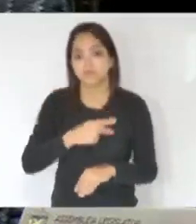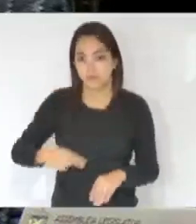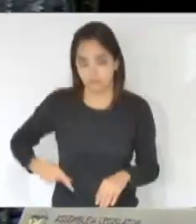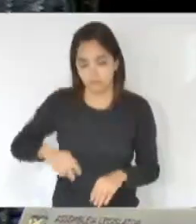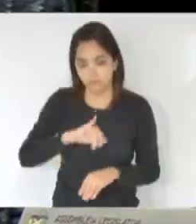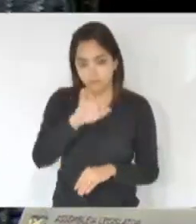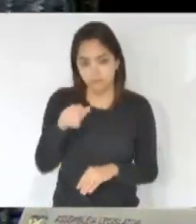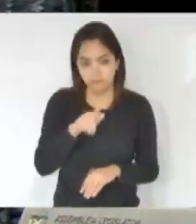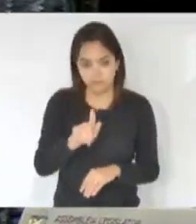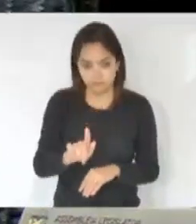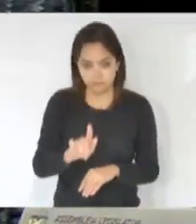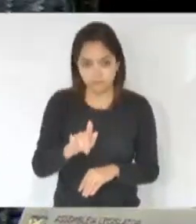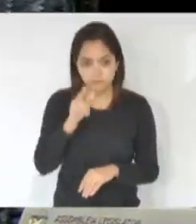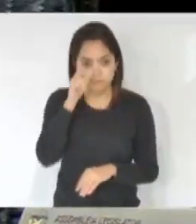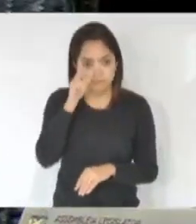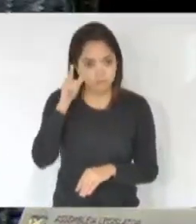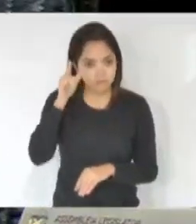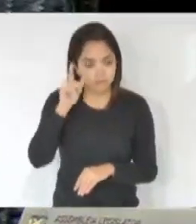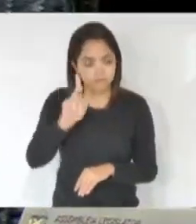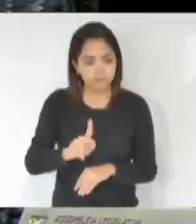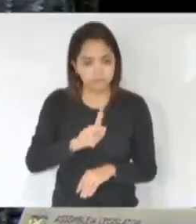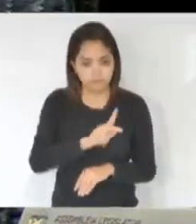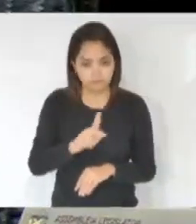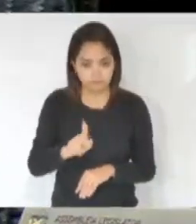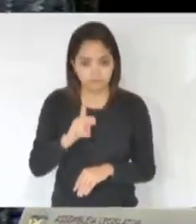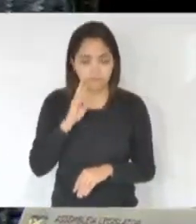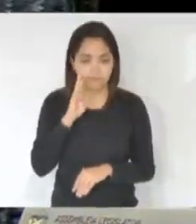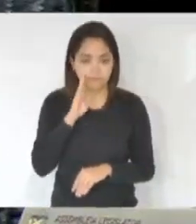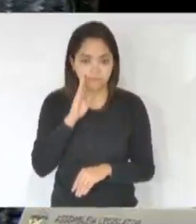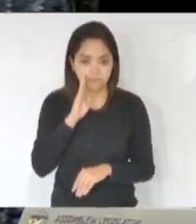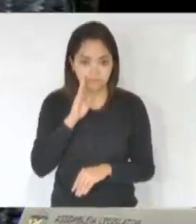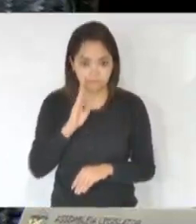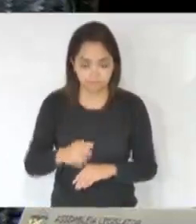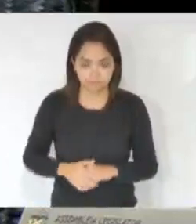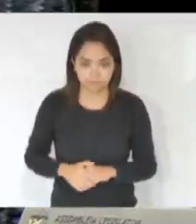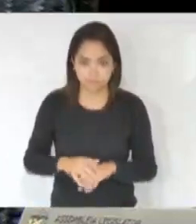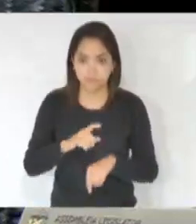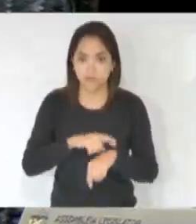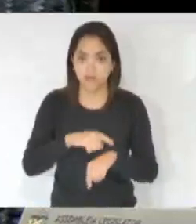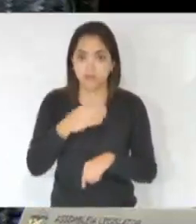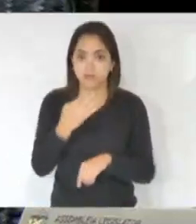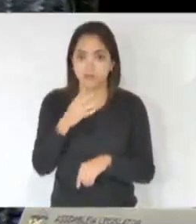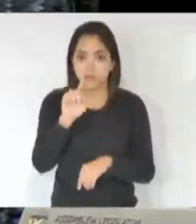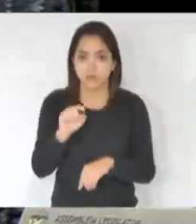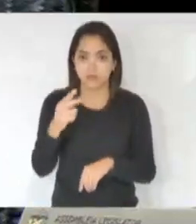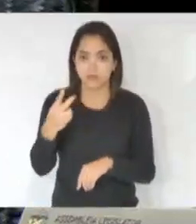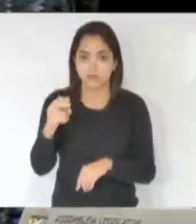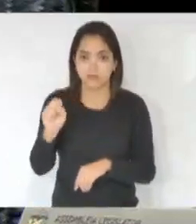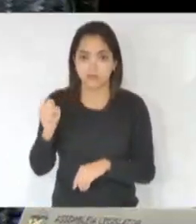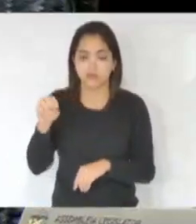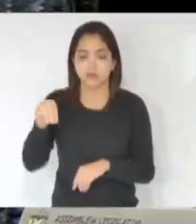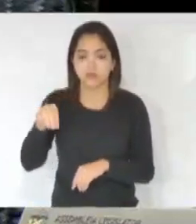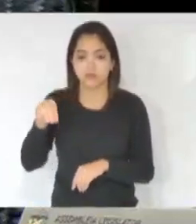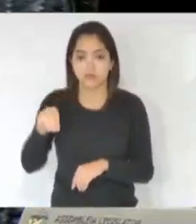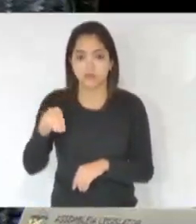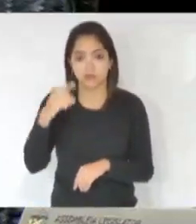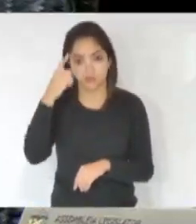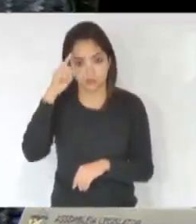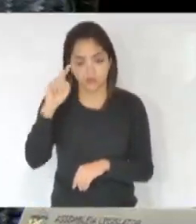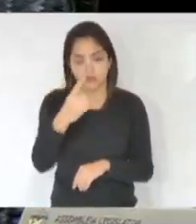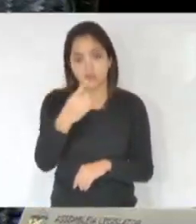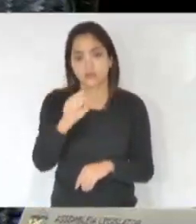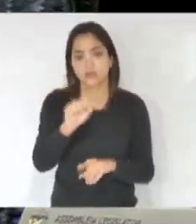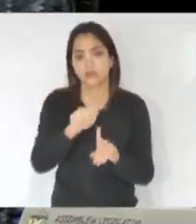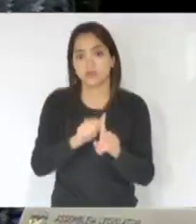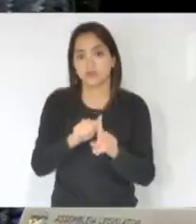deputados, Laércio Schuster, padre Pedro Balduceira, Nilson Berlanda. Às 16 horas e 28 minutos do dia 18 do mês de setembro do